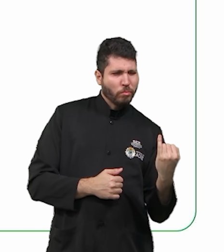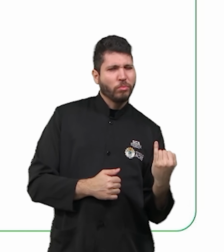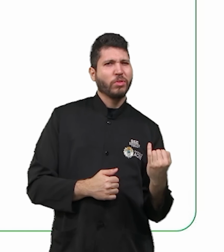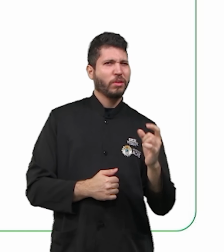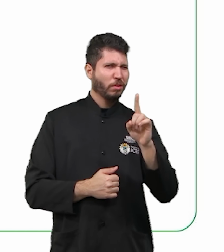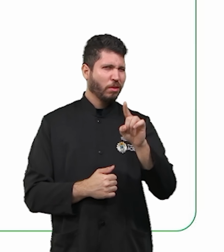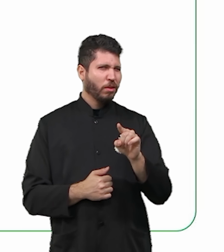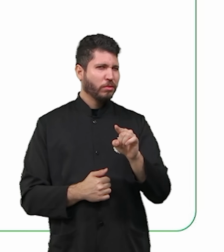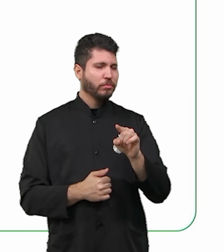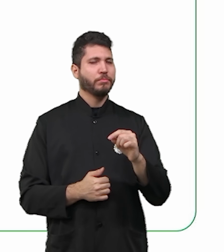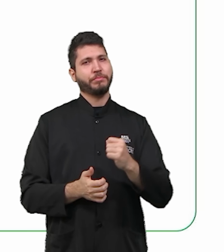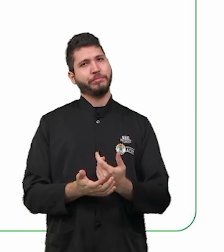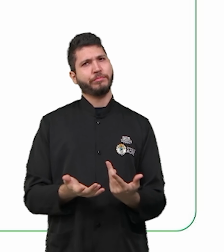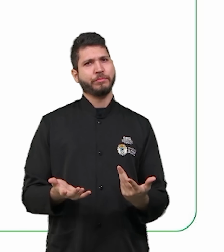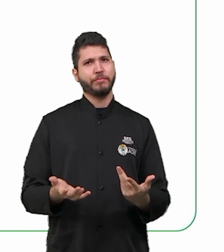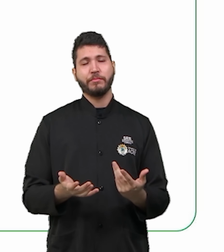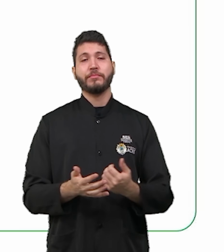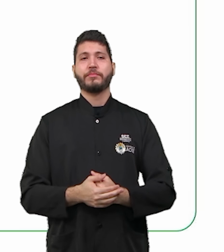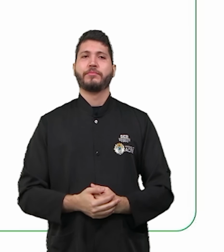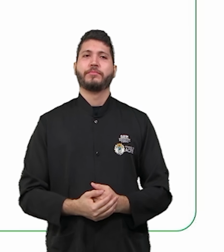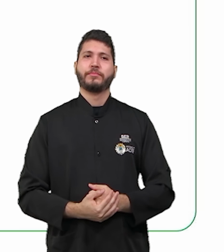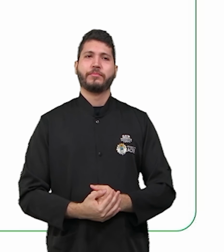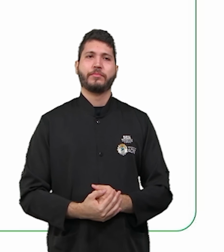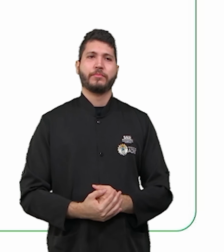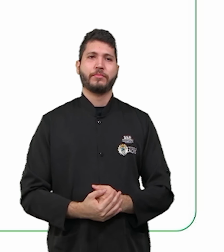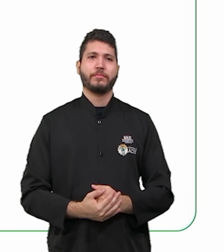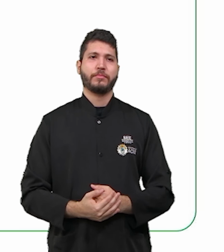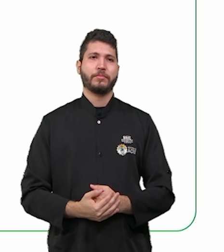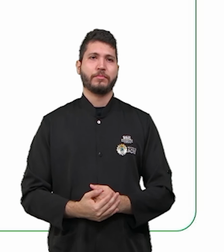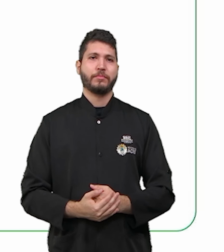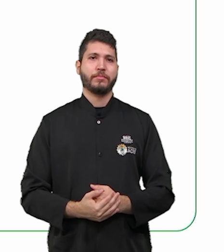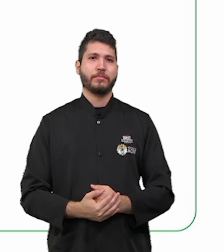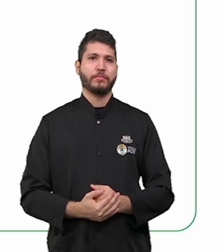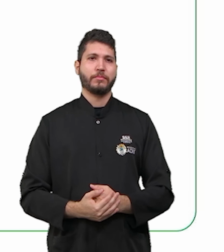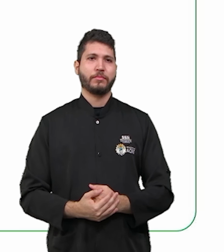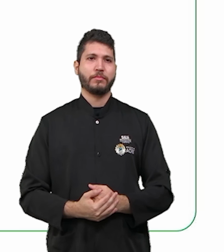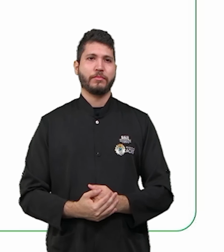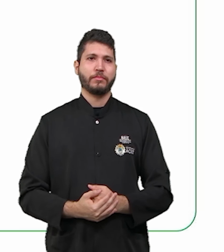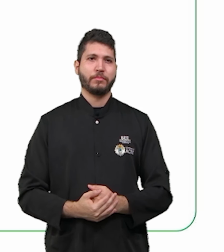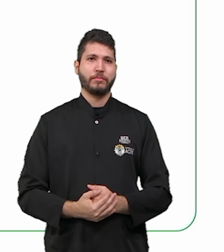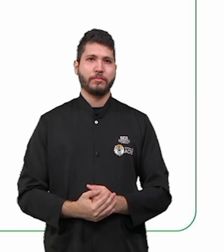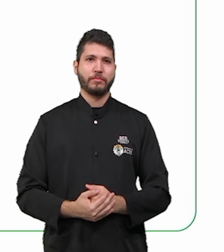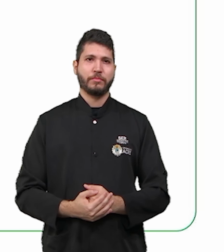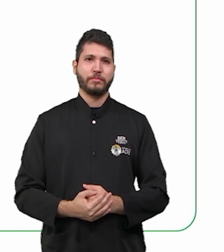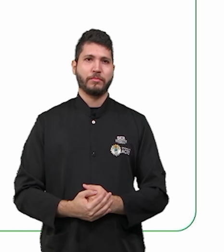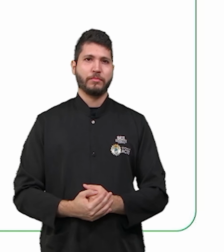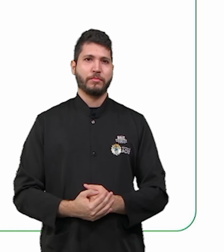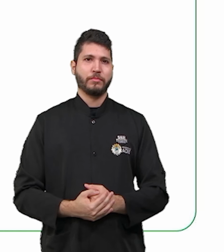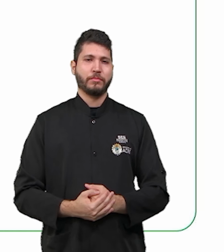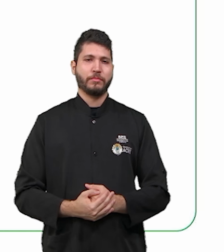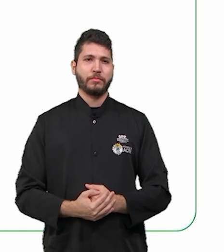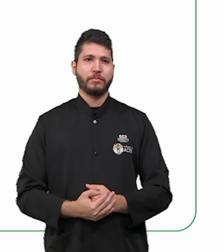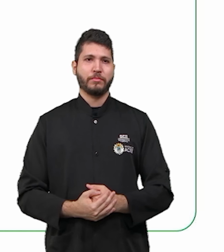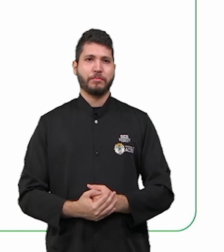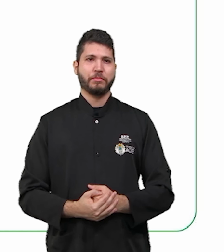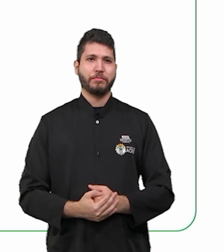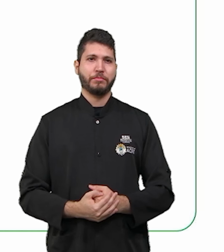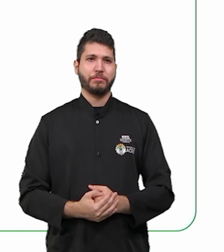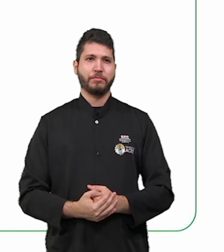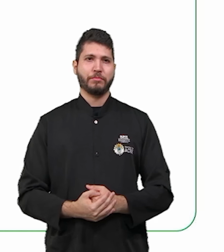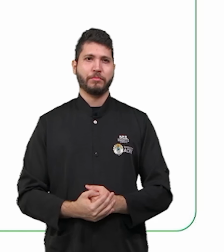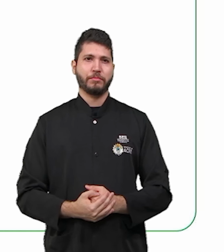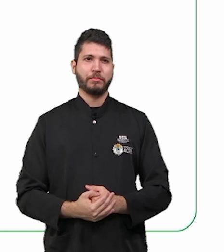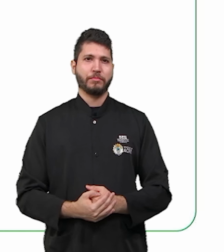para todo mundo. Juízo negativo, ou seja, os maiores não podem fazer yoga, ou seja, as pessoas mais velhas não podem